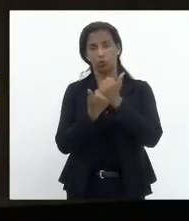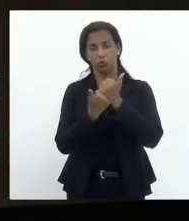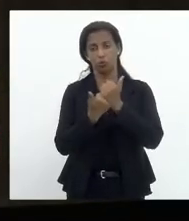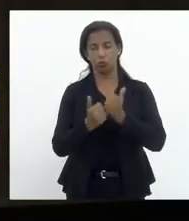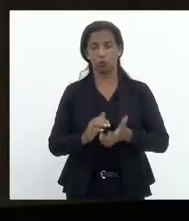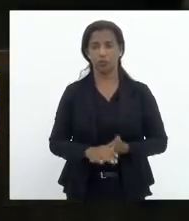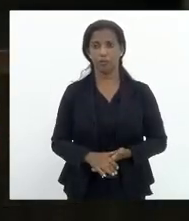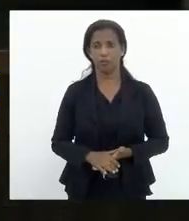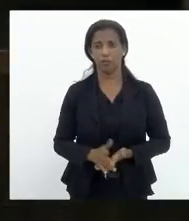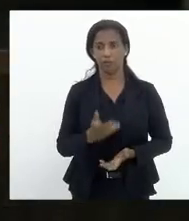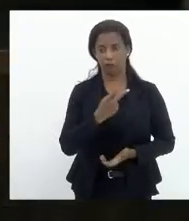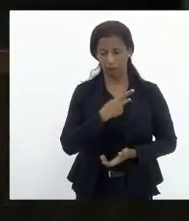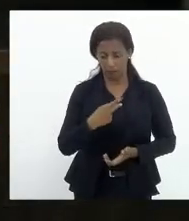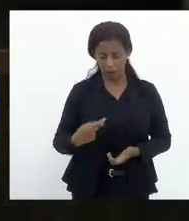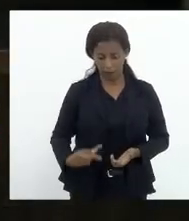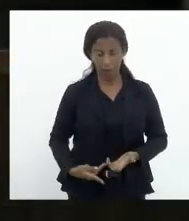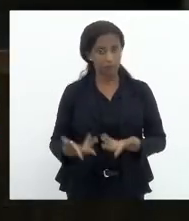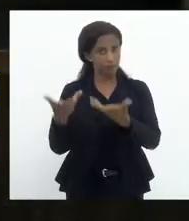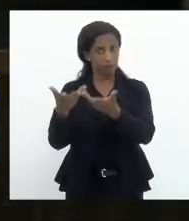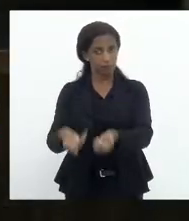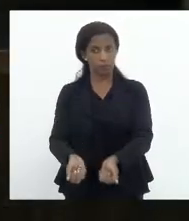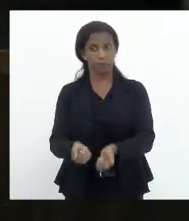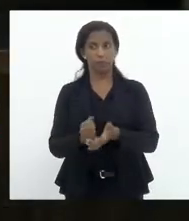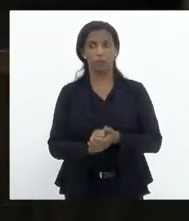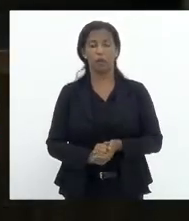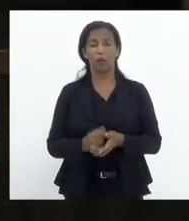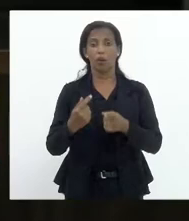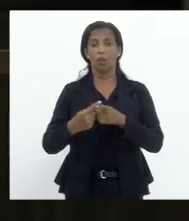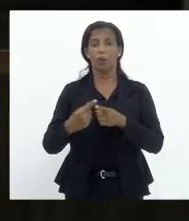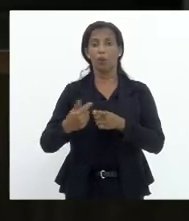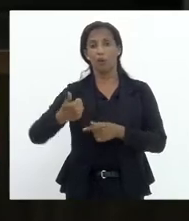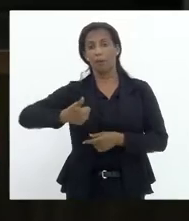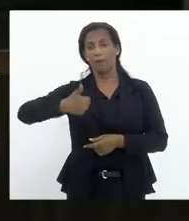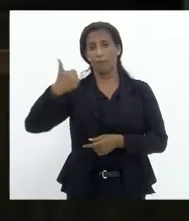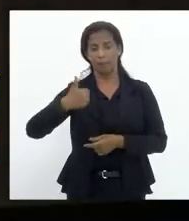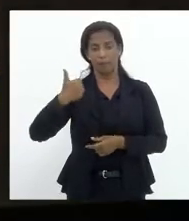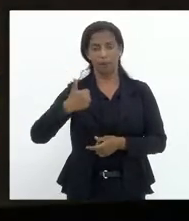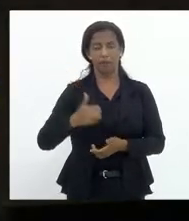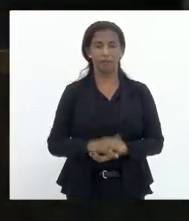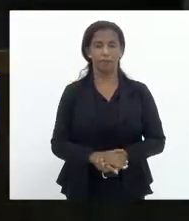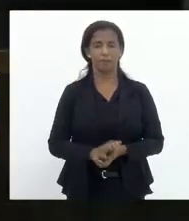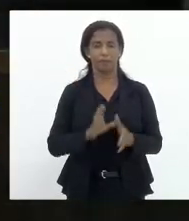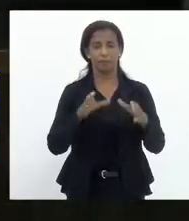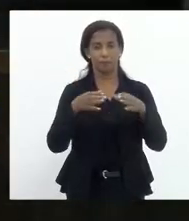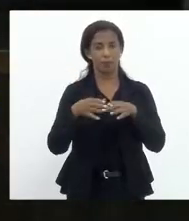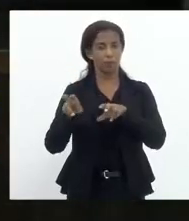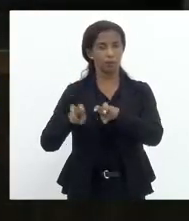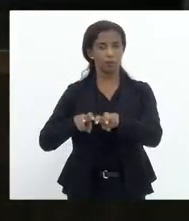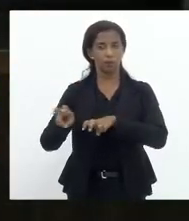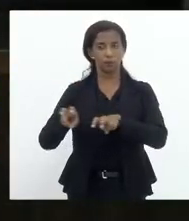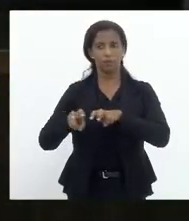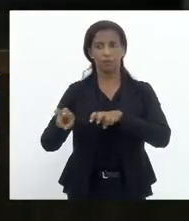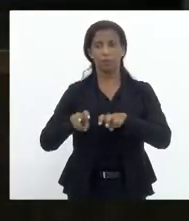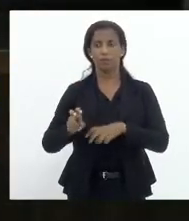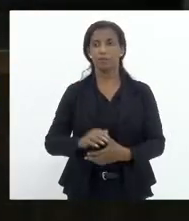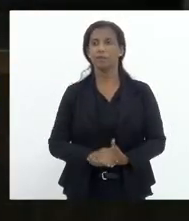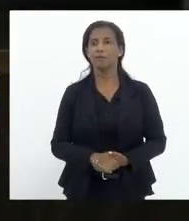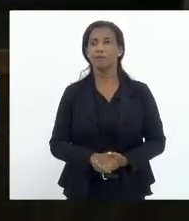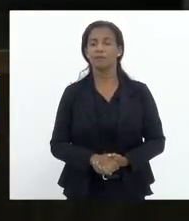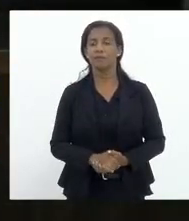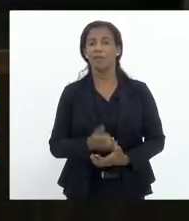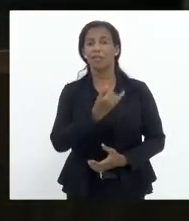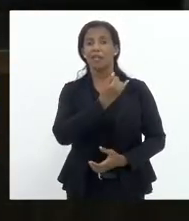que a presidência de fere porque a primeira e não é forma final pela comissão de transporte Deputado